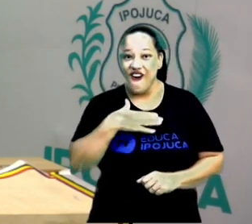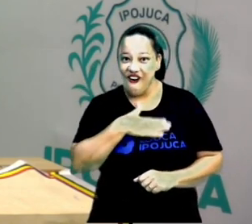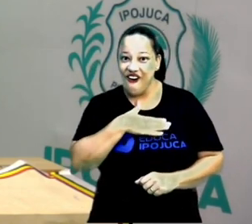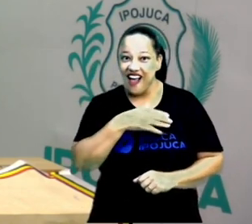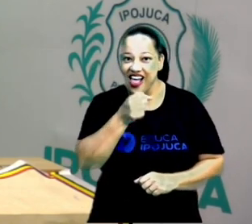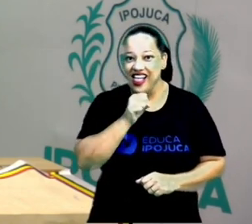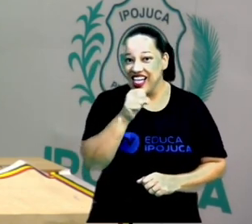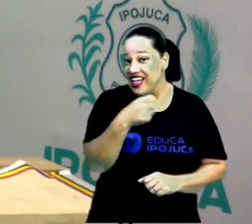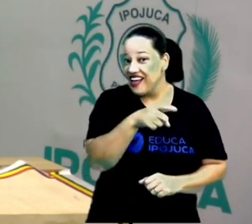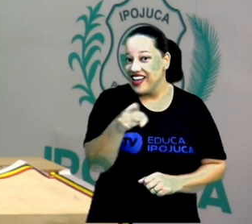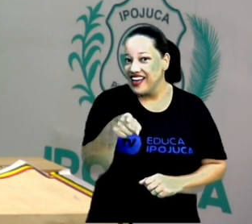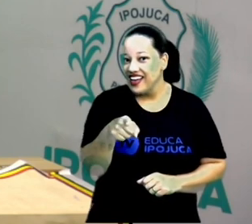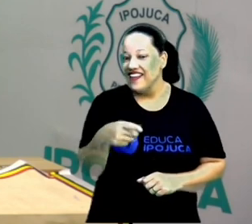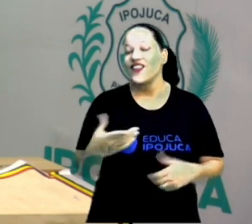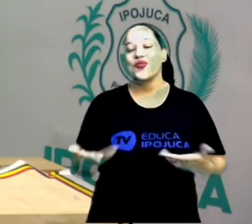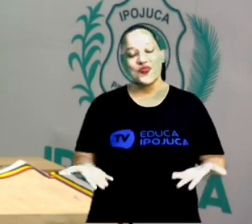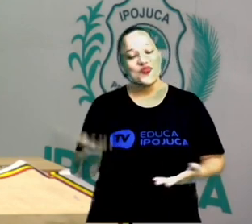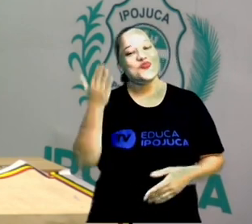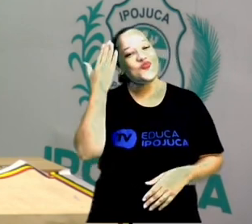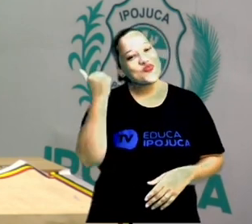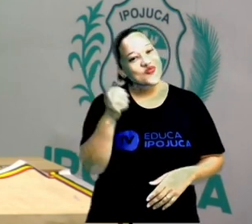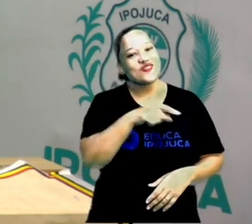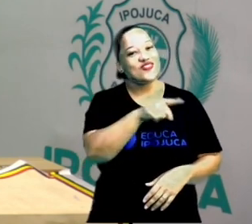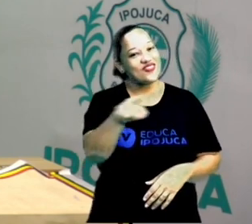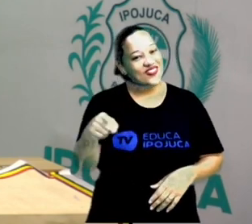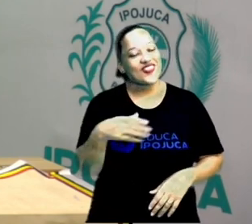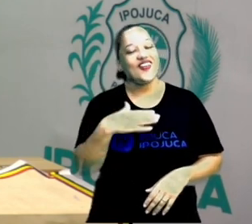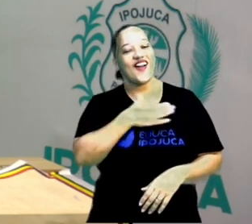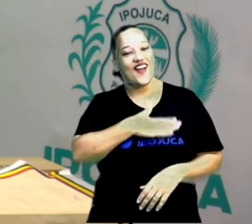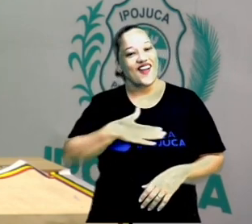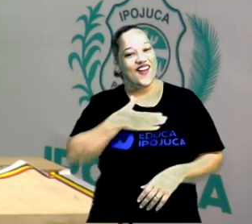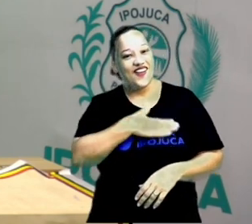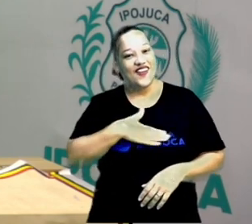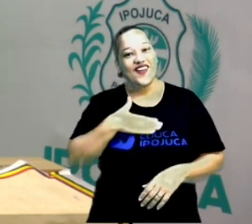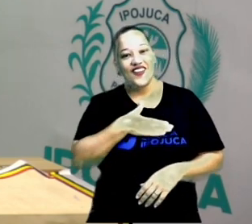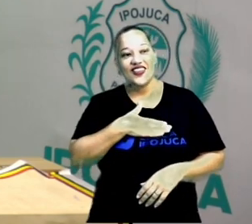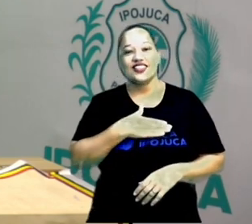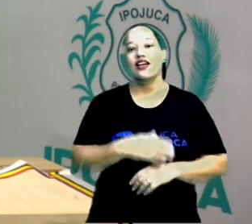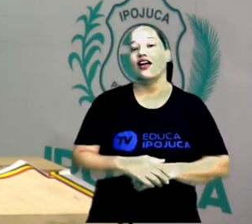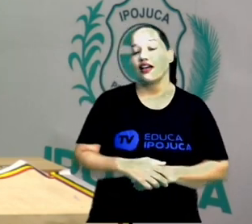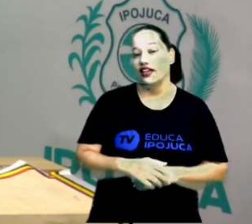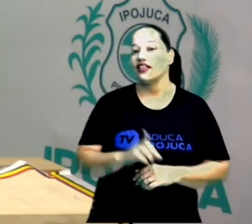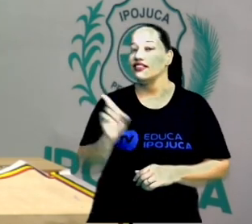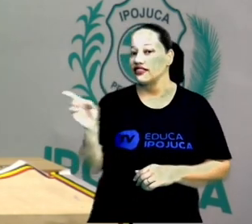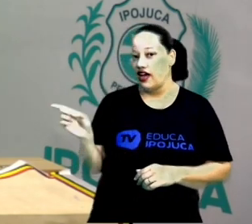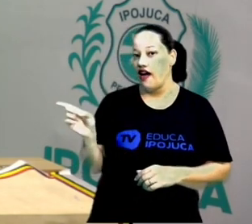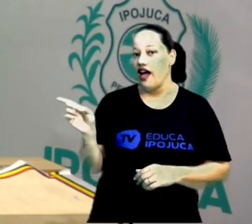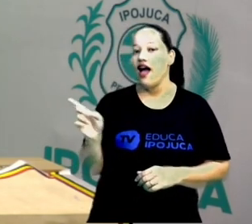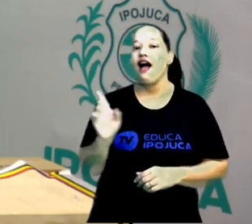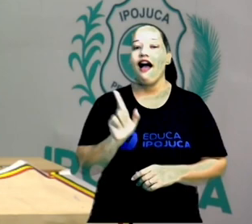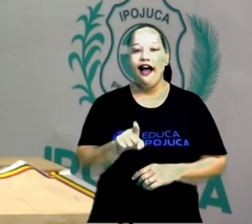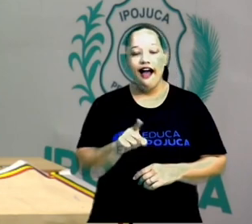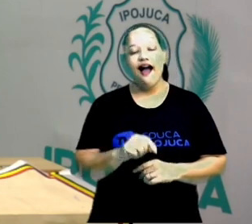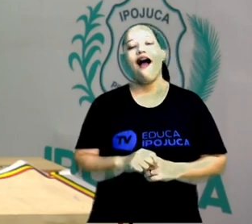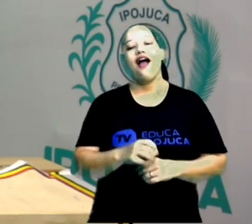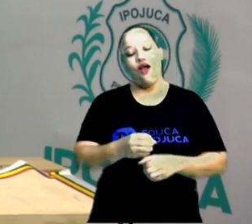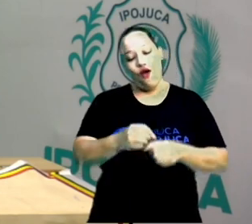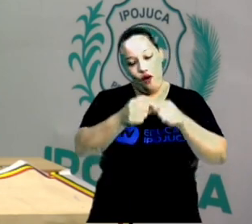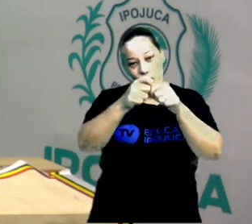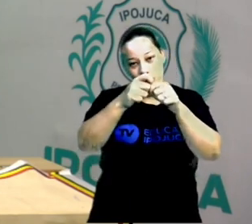sorvete? Tia sabe que todo mundo gosta de sorvete. Então, esta figura é o